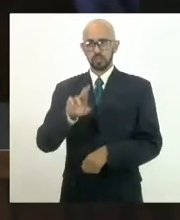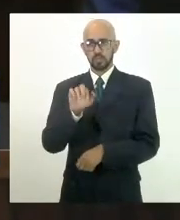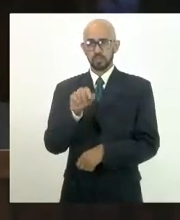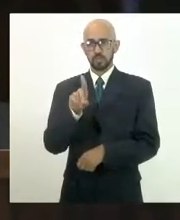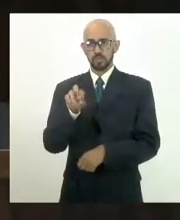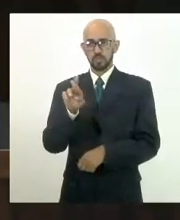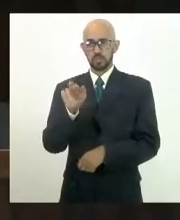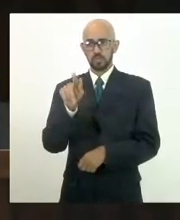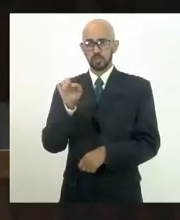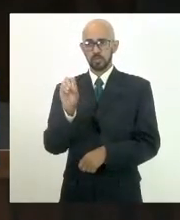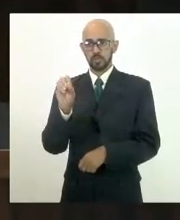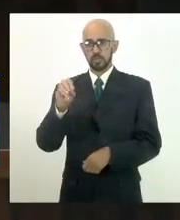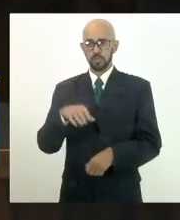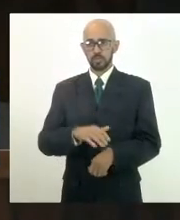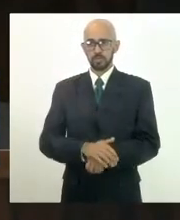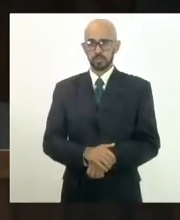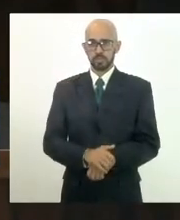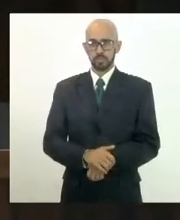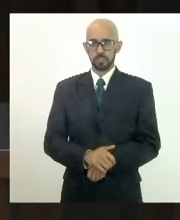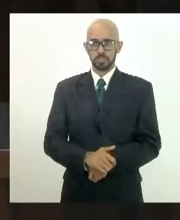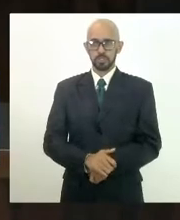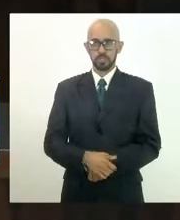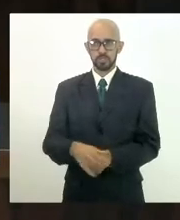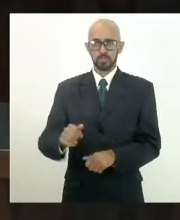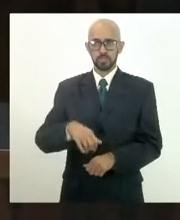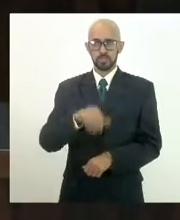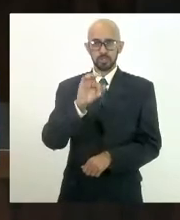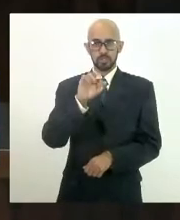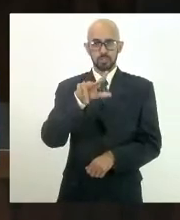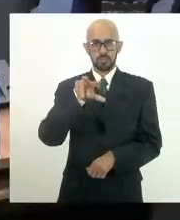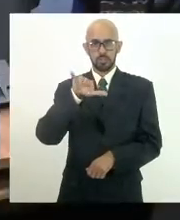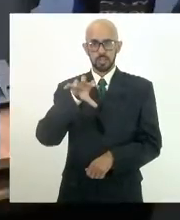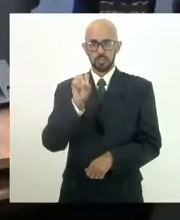Deputado Rodrigo Amorim. Deputado Flávio Serafim.